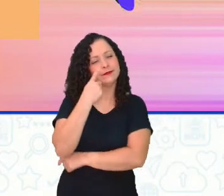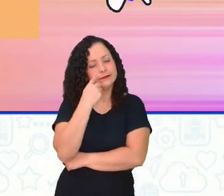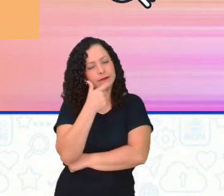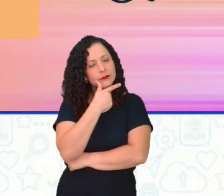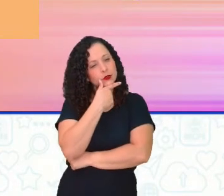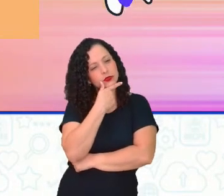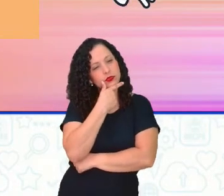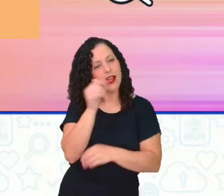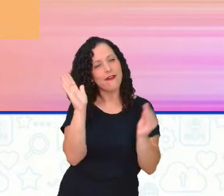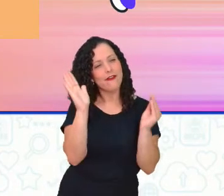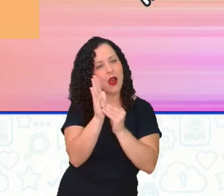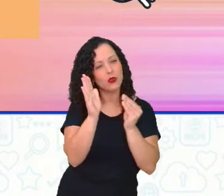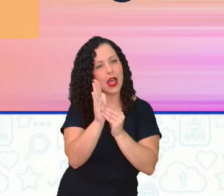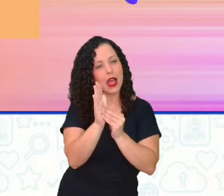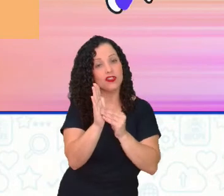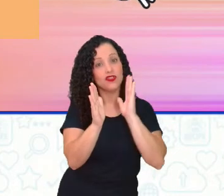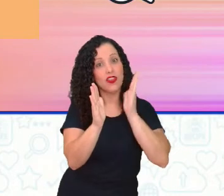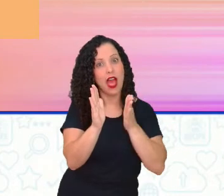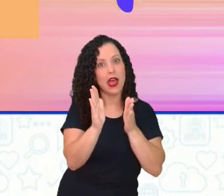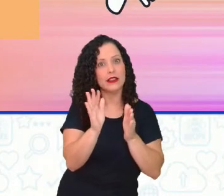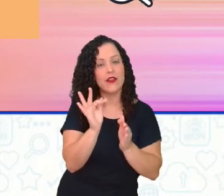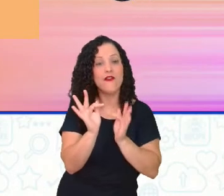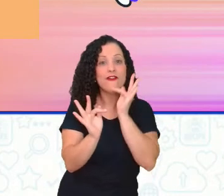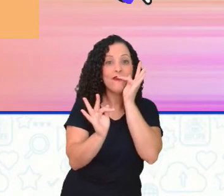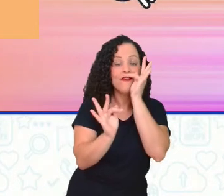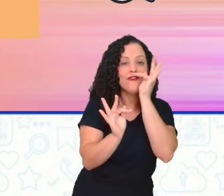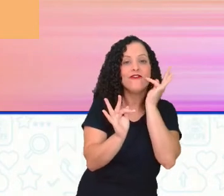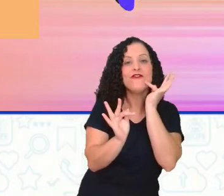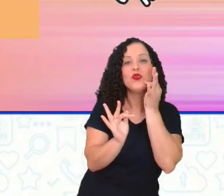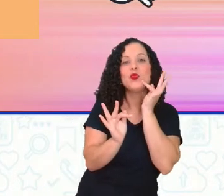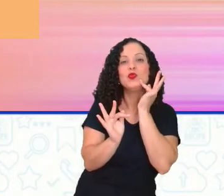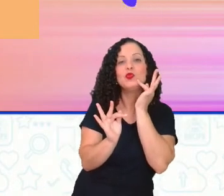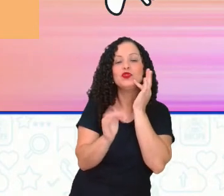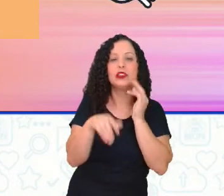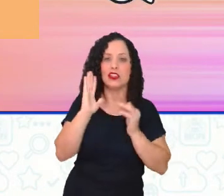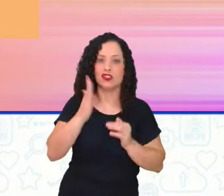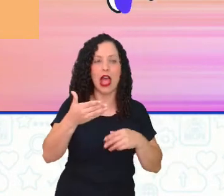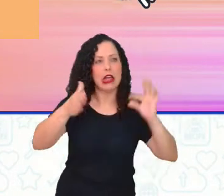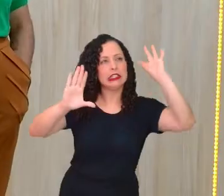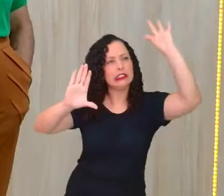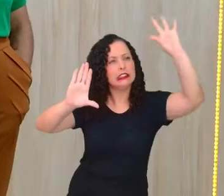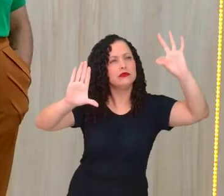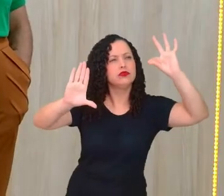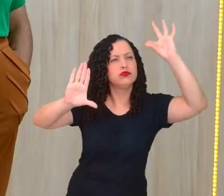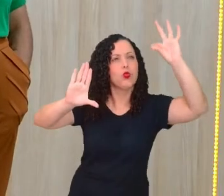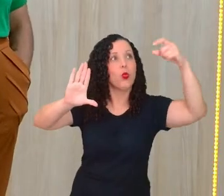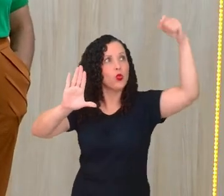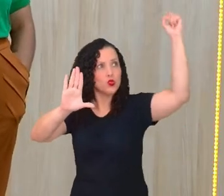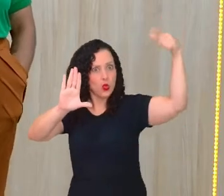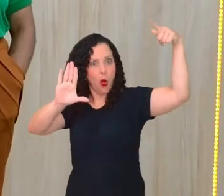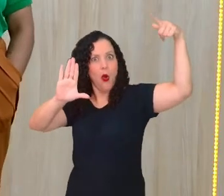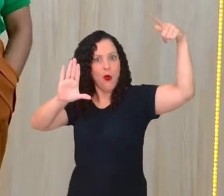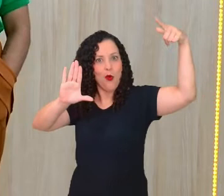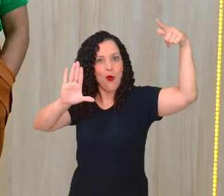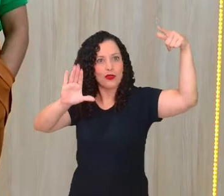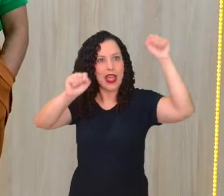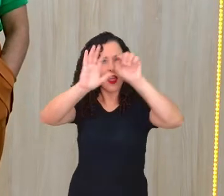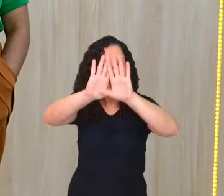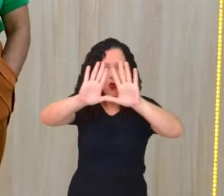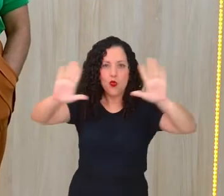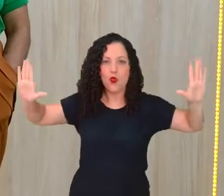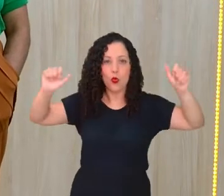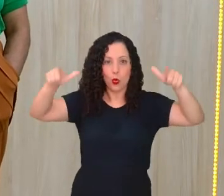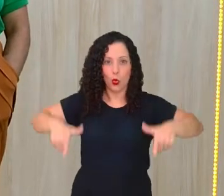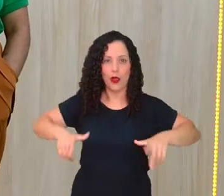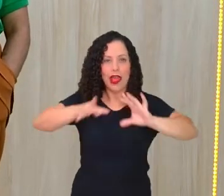frutos. Curioso, veja, ela abordou, está abordando todo um cenário. Ela abordou um solzinho, ou seja, é um ambiente aberto, disso a gente já sabe.